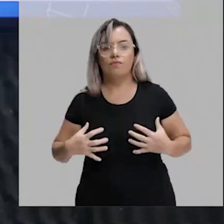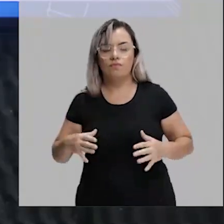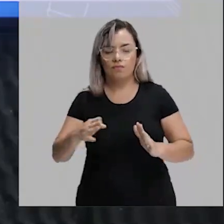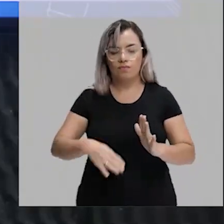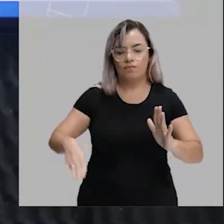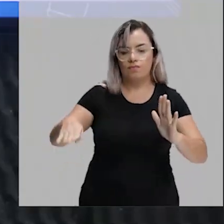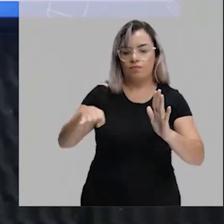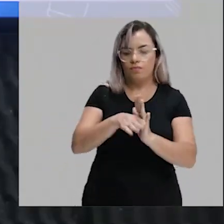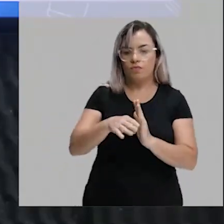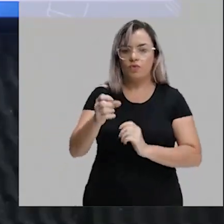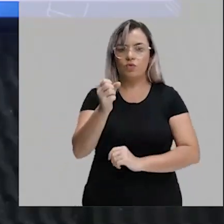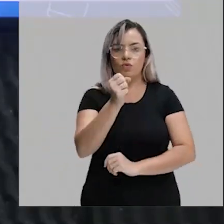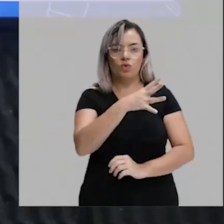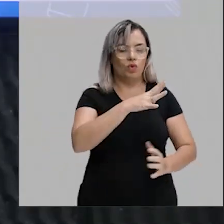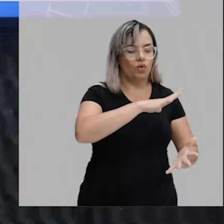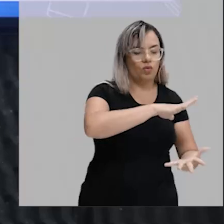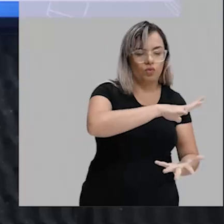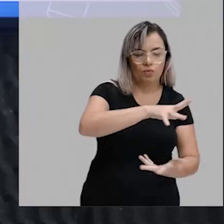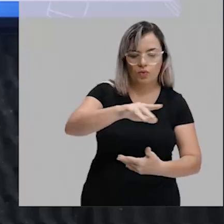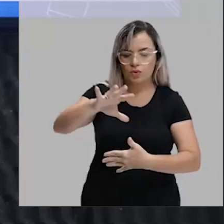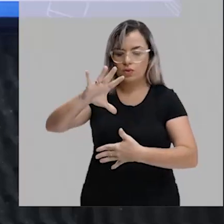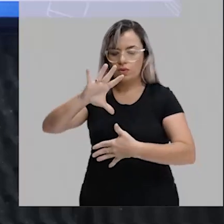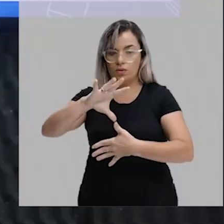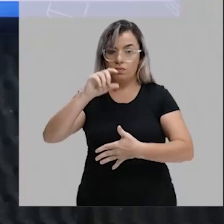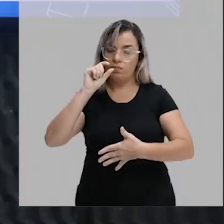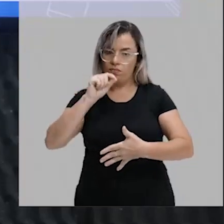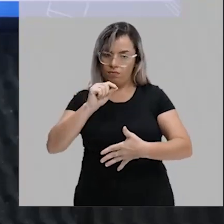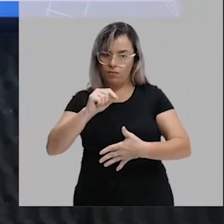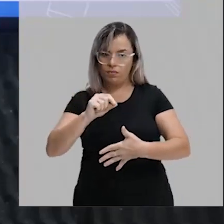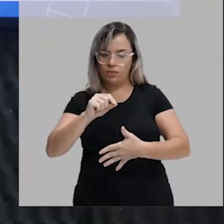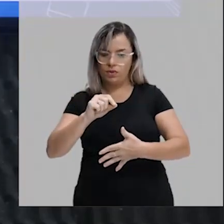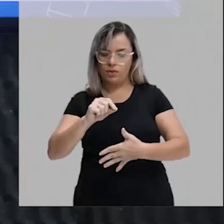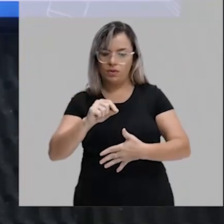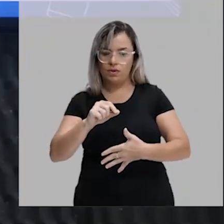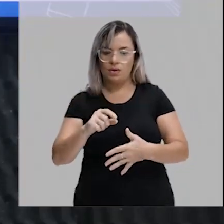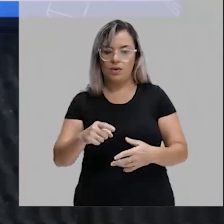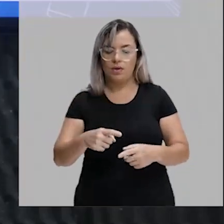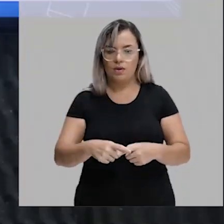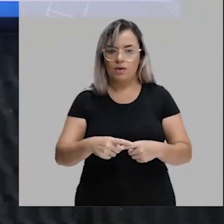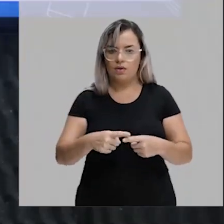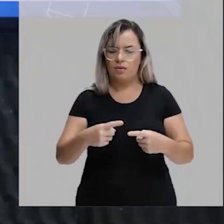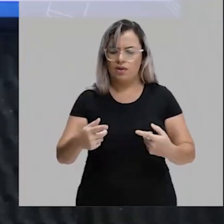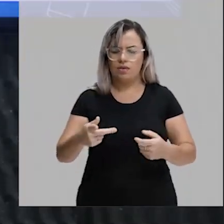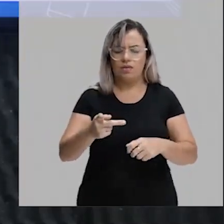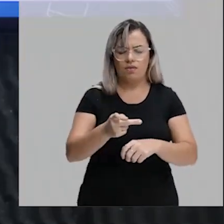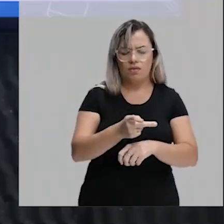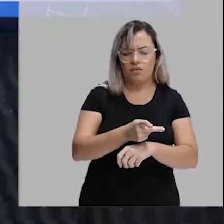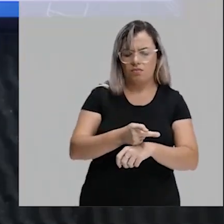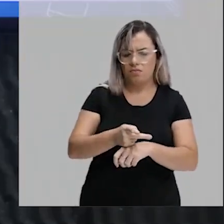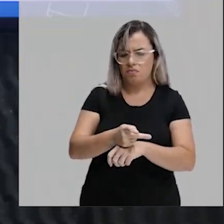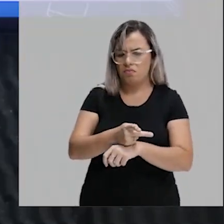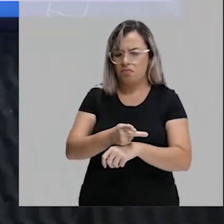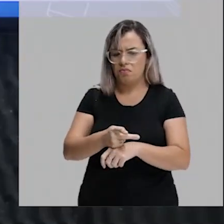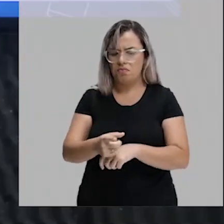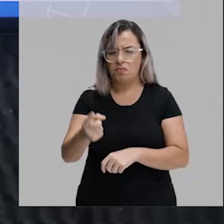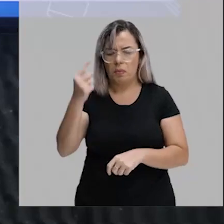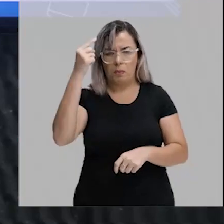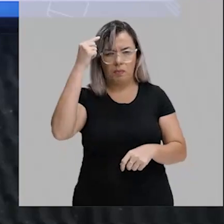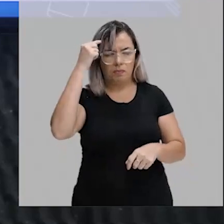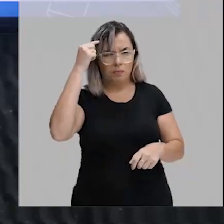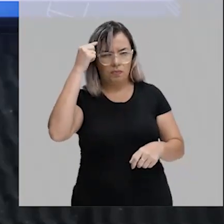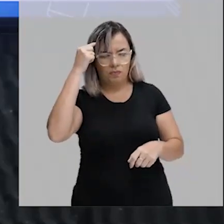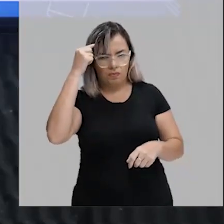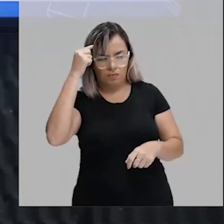a chegar no Novo Mundo, na América. Evidente que se você for buscar outras concepções teóricas,